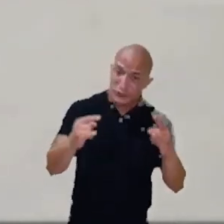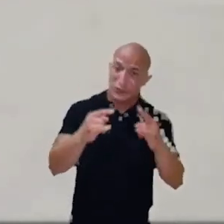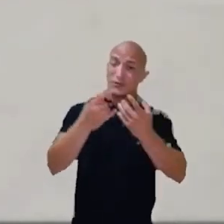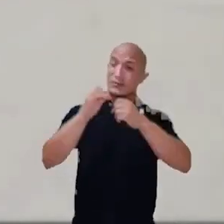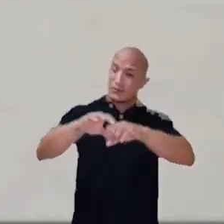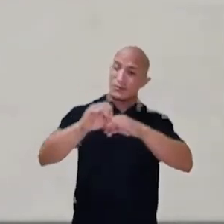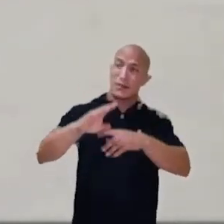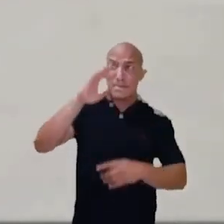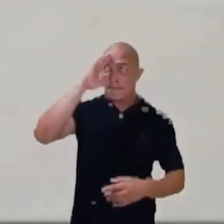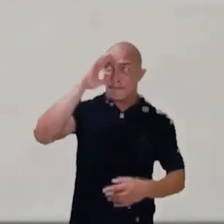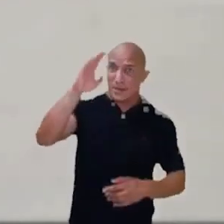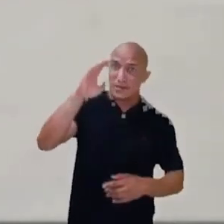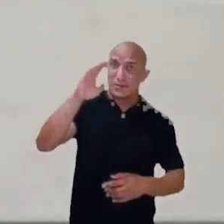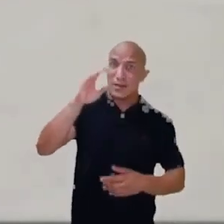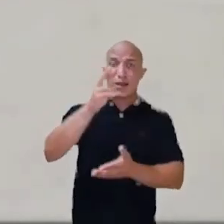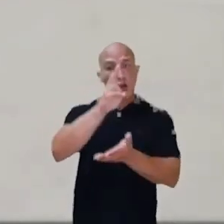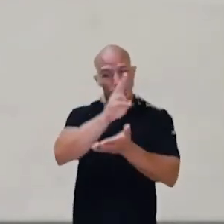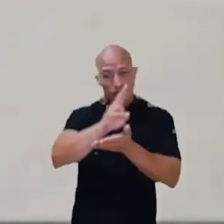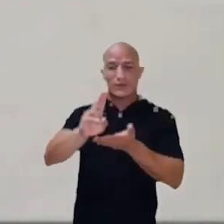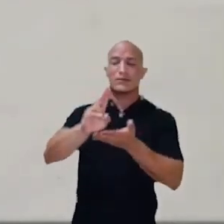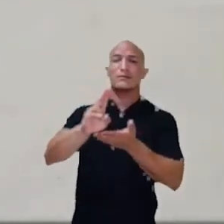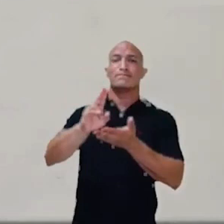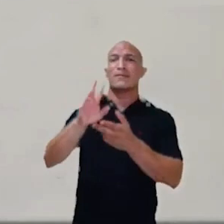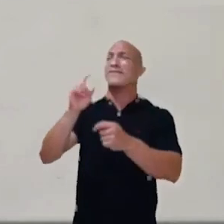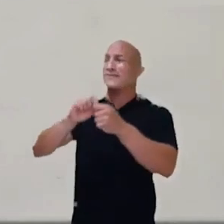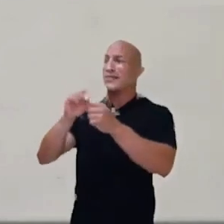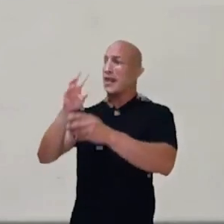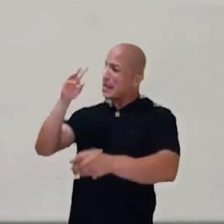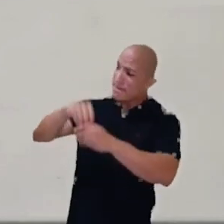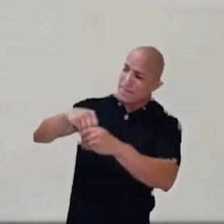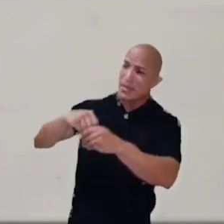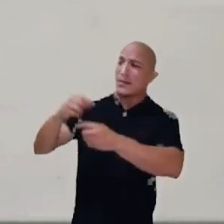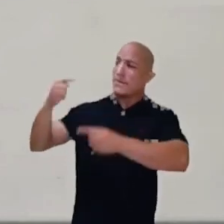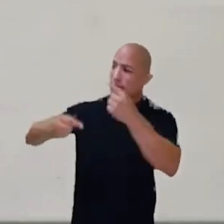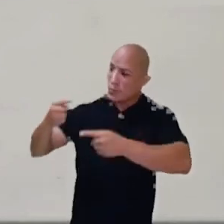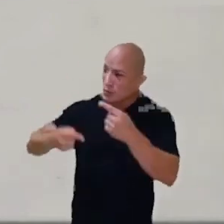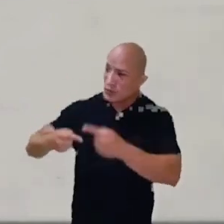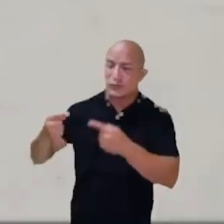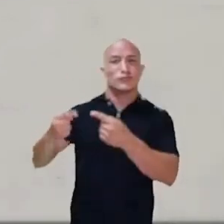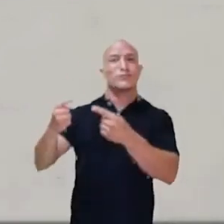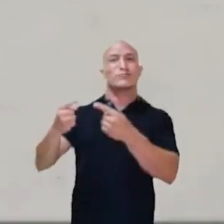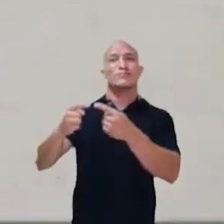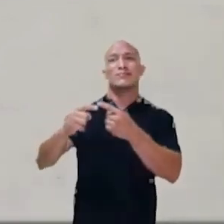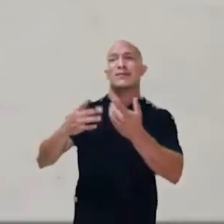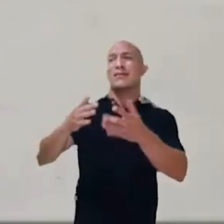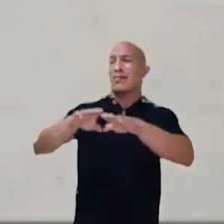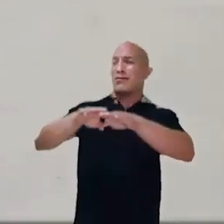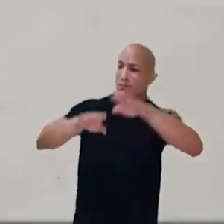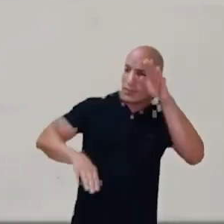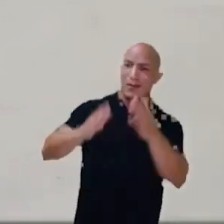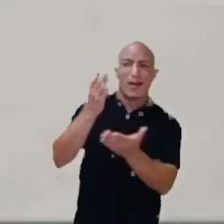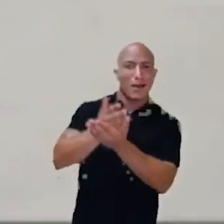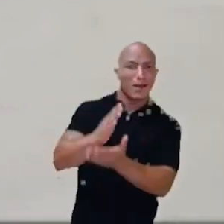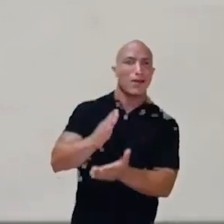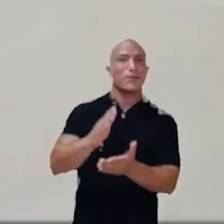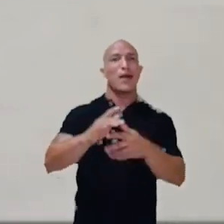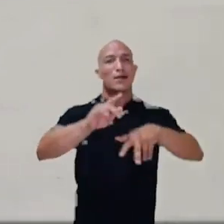UEMA de Caxias e, assim como muitas outras mulheres que também fazem uma graduação, sou